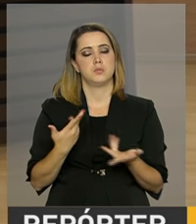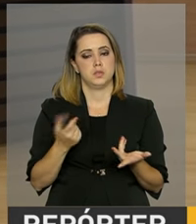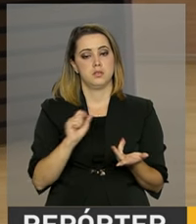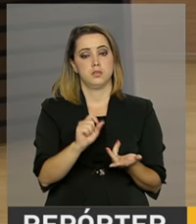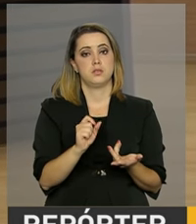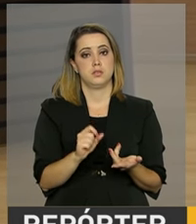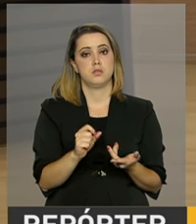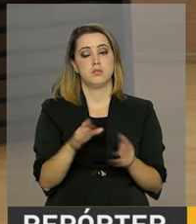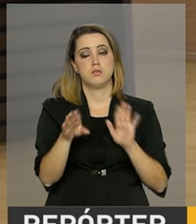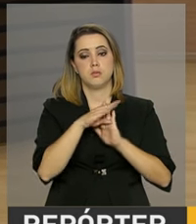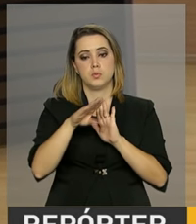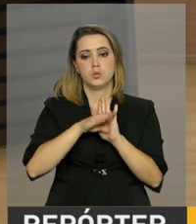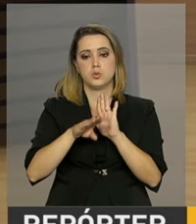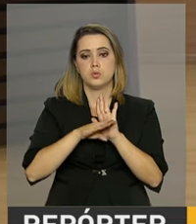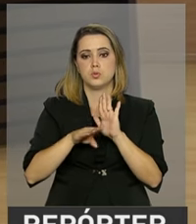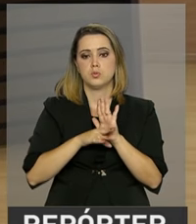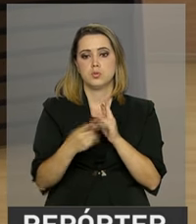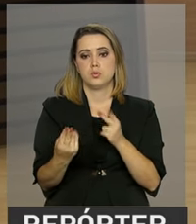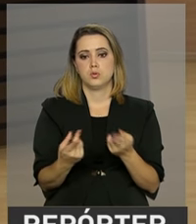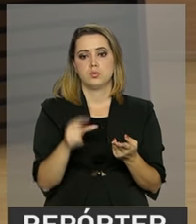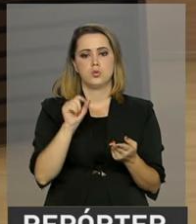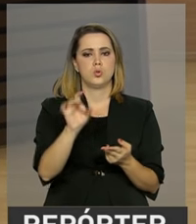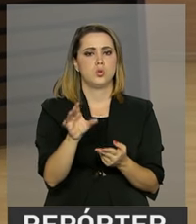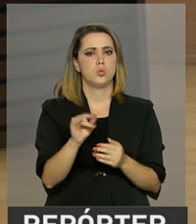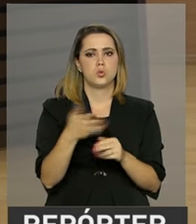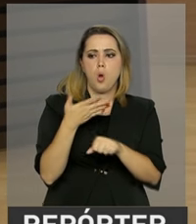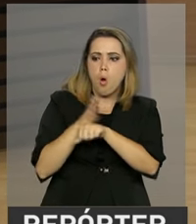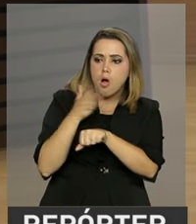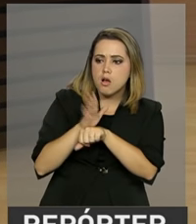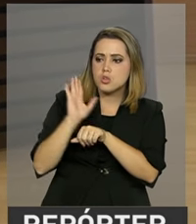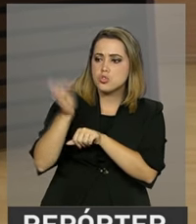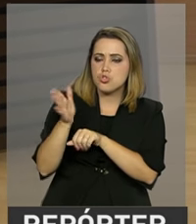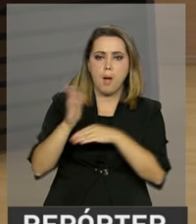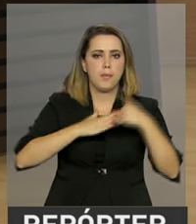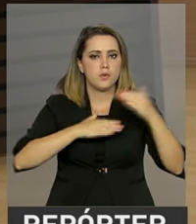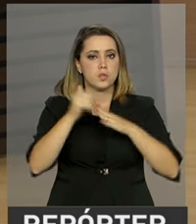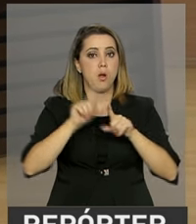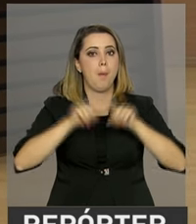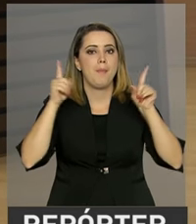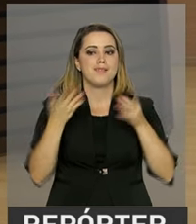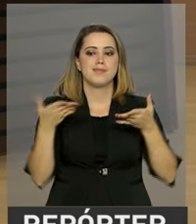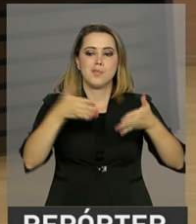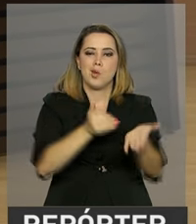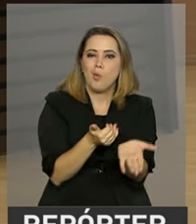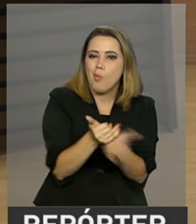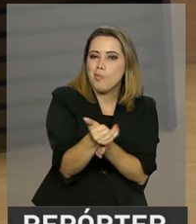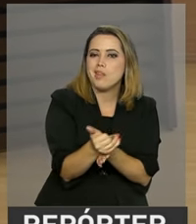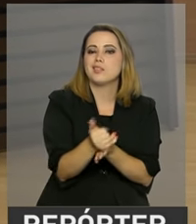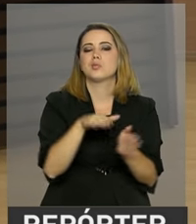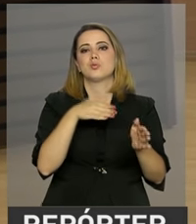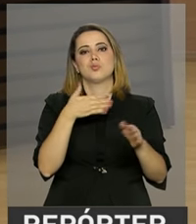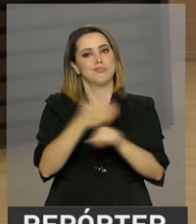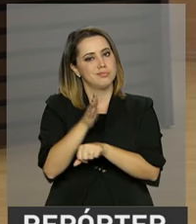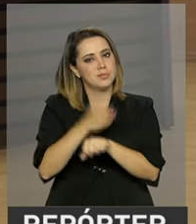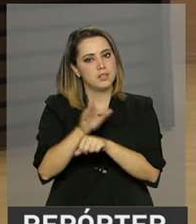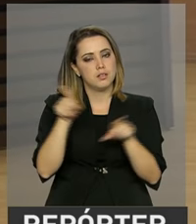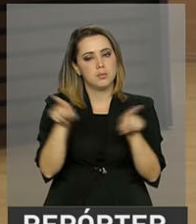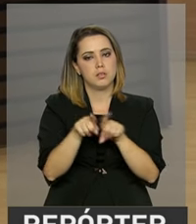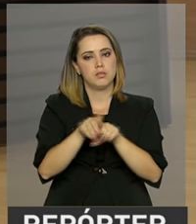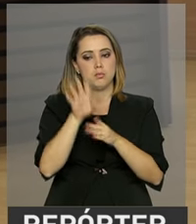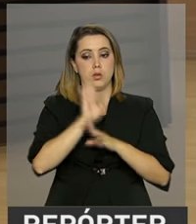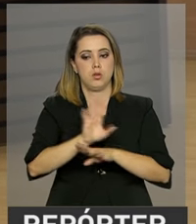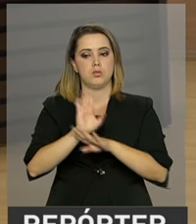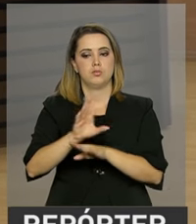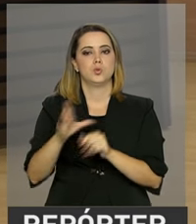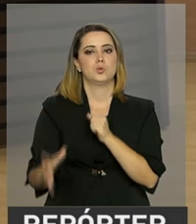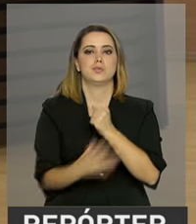acho que não atletas só de alto nível, mas aqueles que também estão no meio e no começo. Eu acho que ter esse apoio, ter um projeto desse, a gente